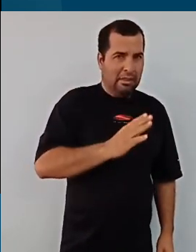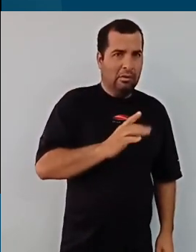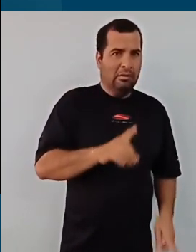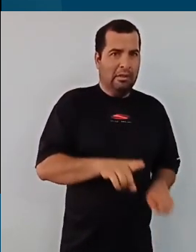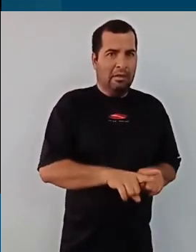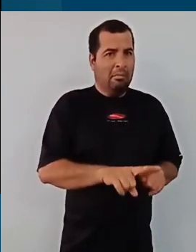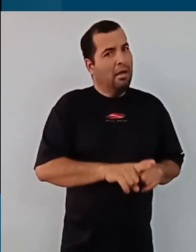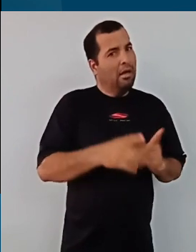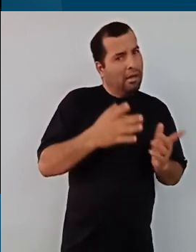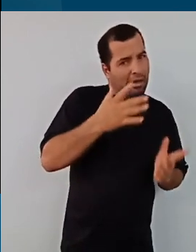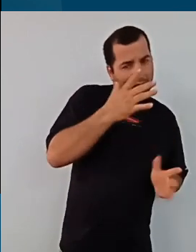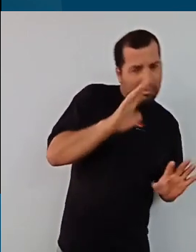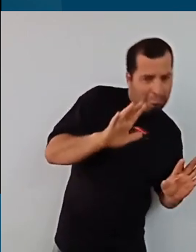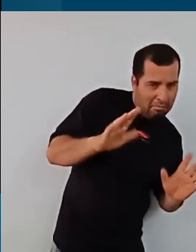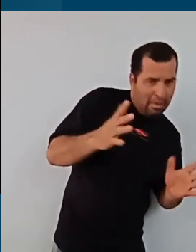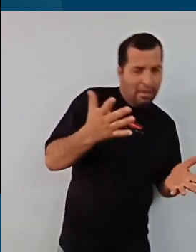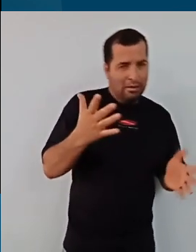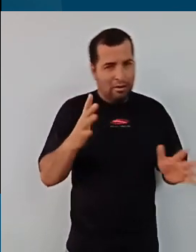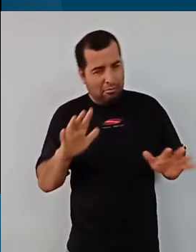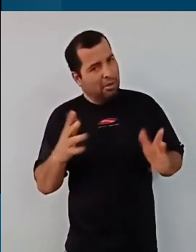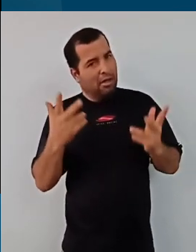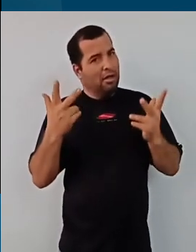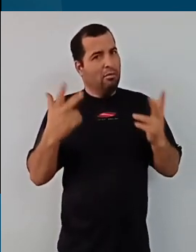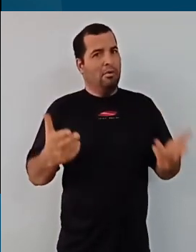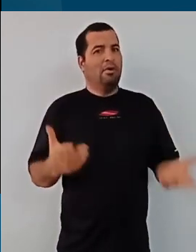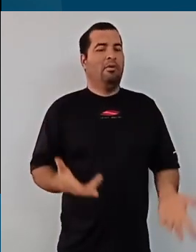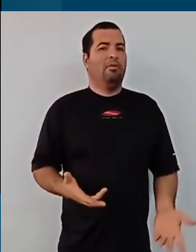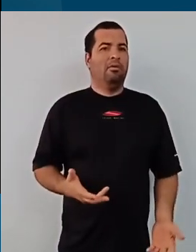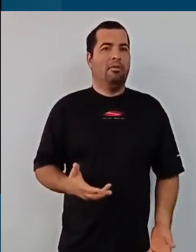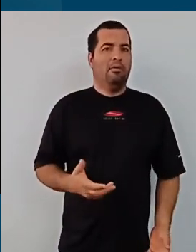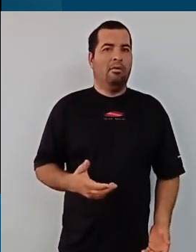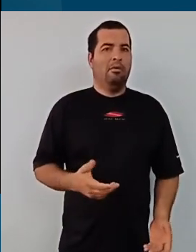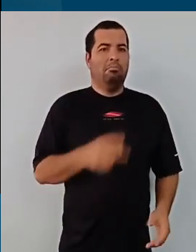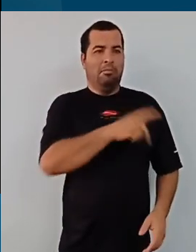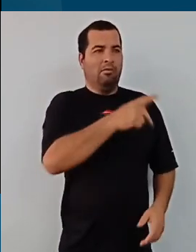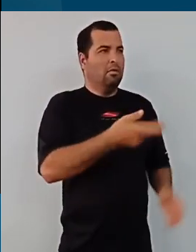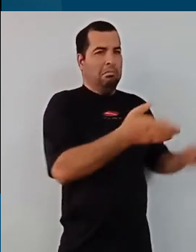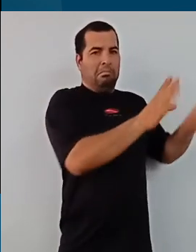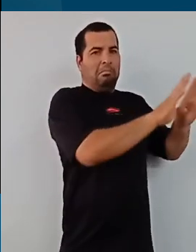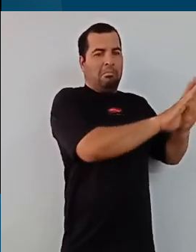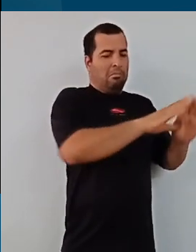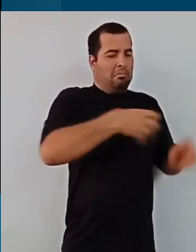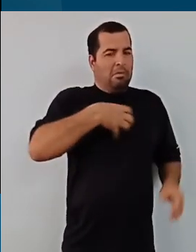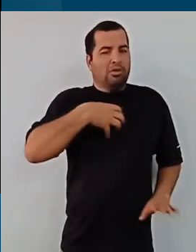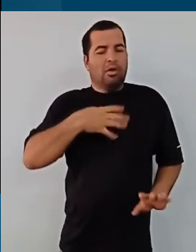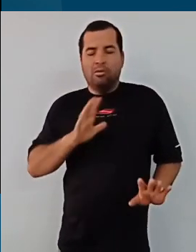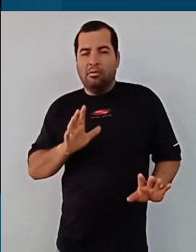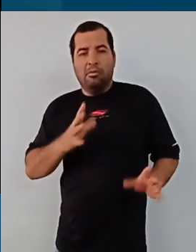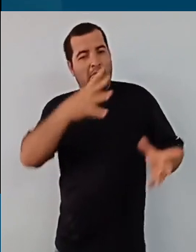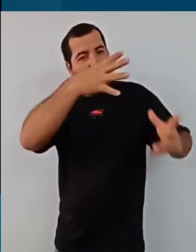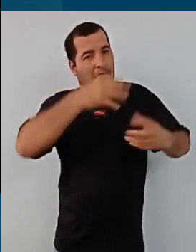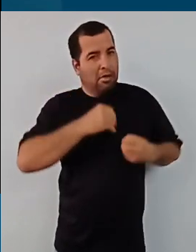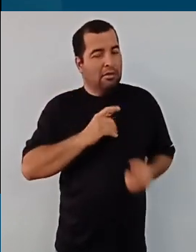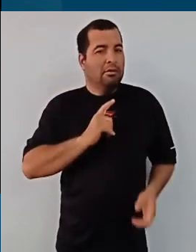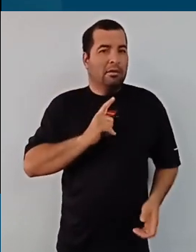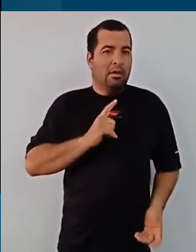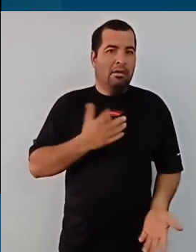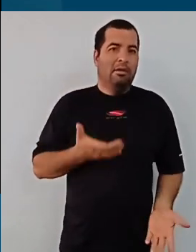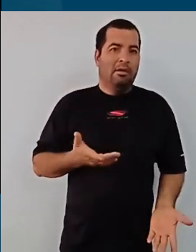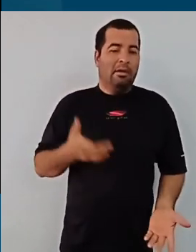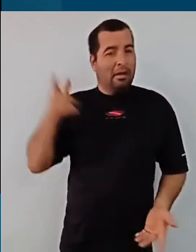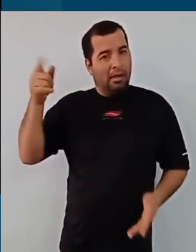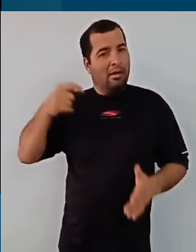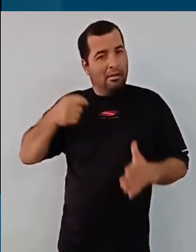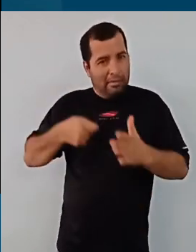que era semelhante, né, que os professores, principalmente especialistas, fecham a porta e fazem o que bem entendem. Então, a gente está lutando aqui com